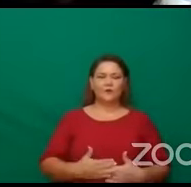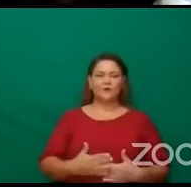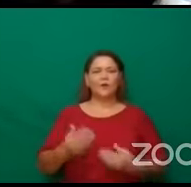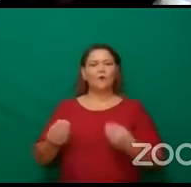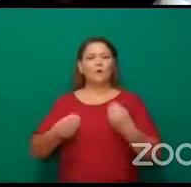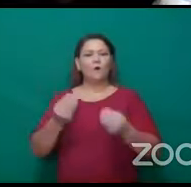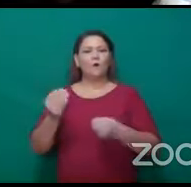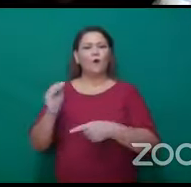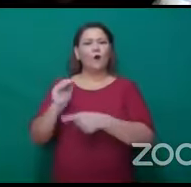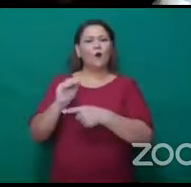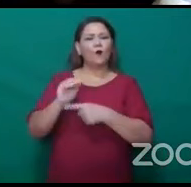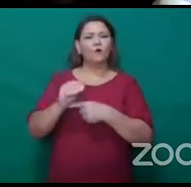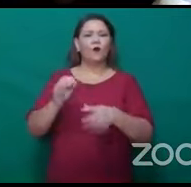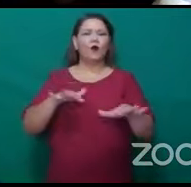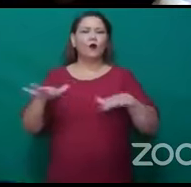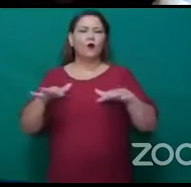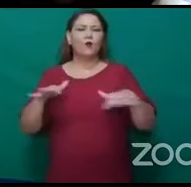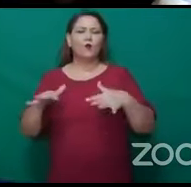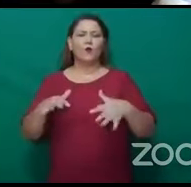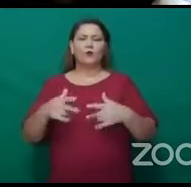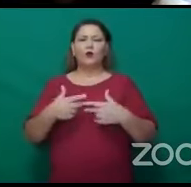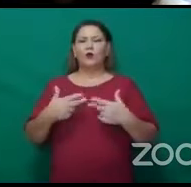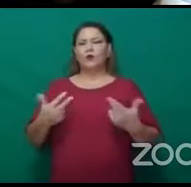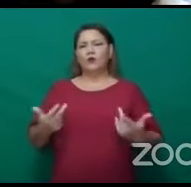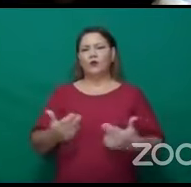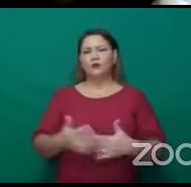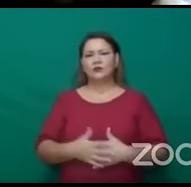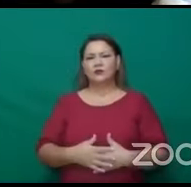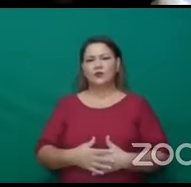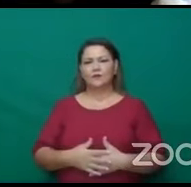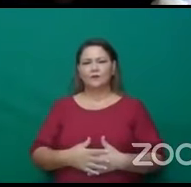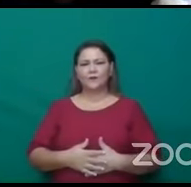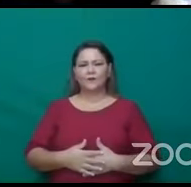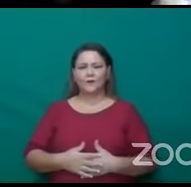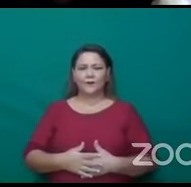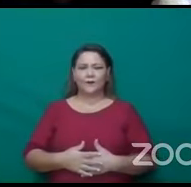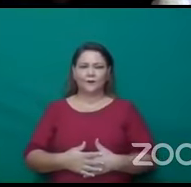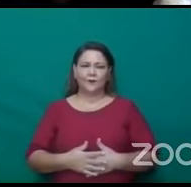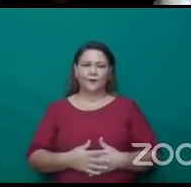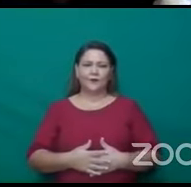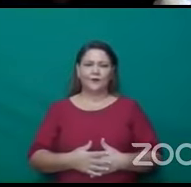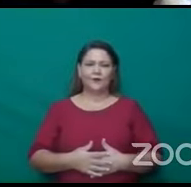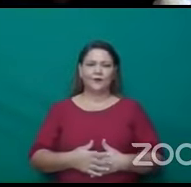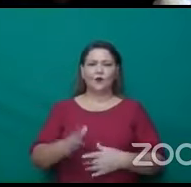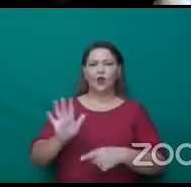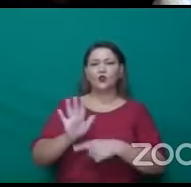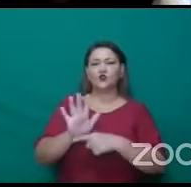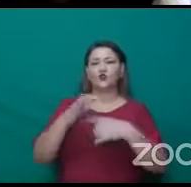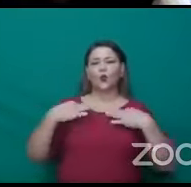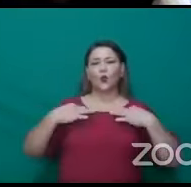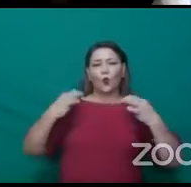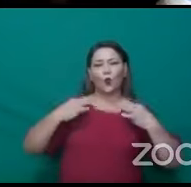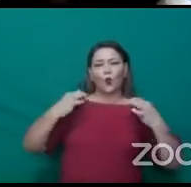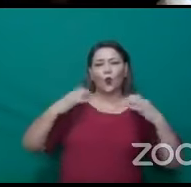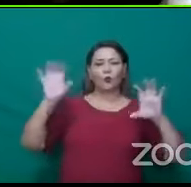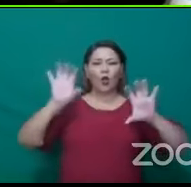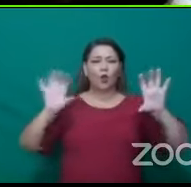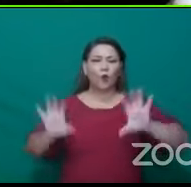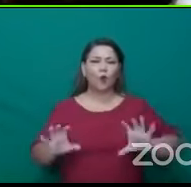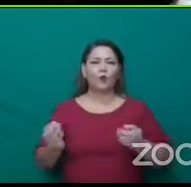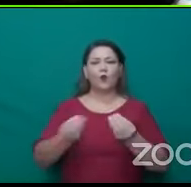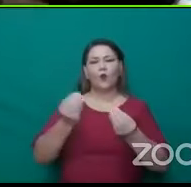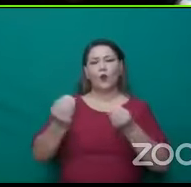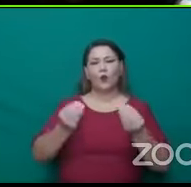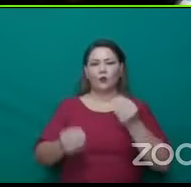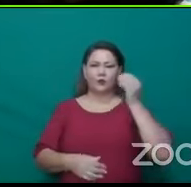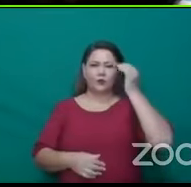trouxe alguma coisa para o catering? Como é que foi essa questão da produção? Todo mundo se ajudou com figurino? O